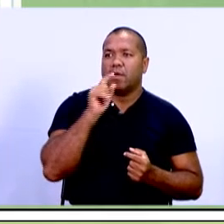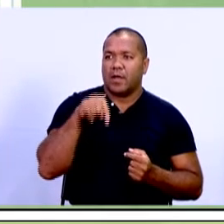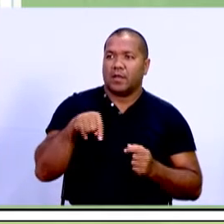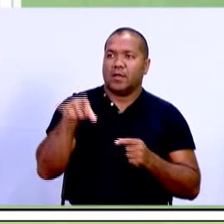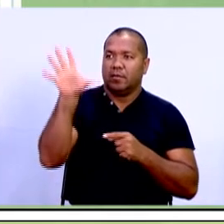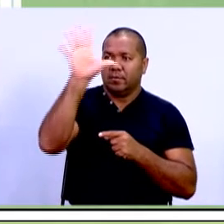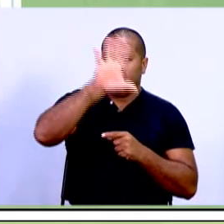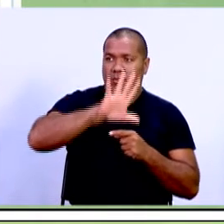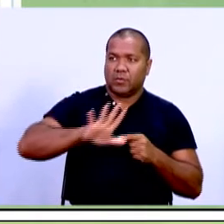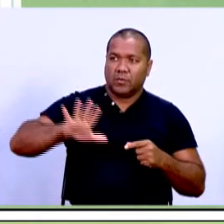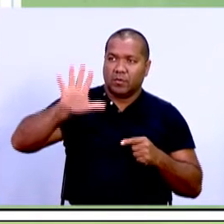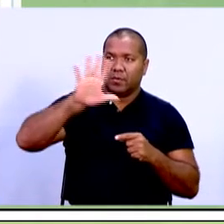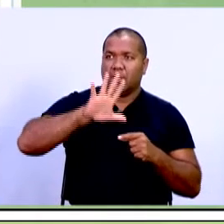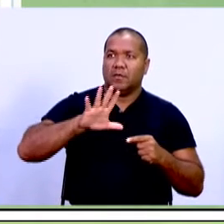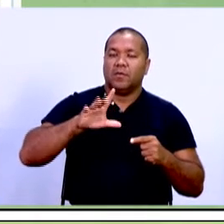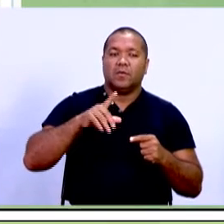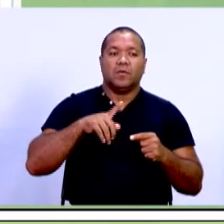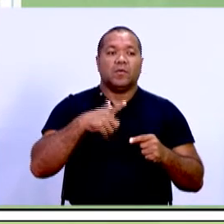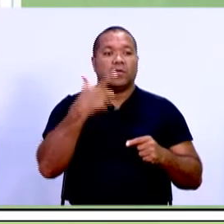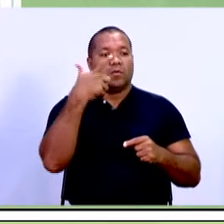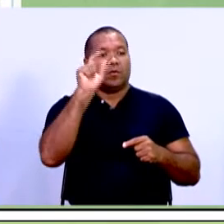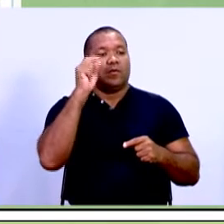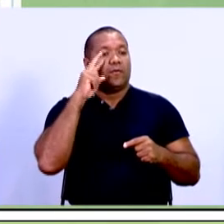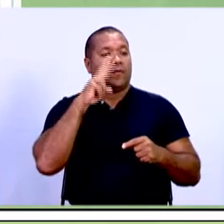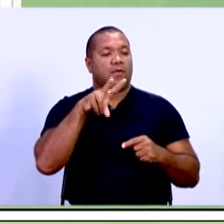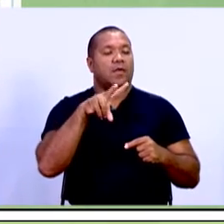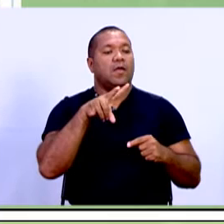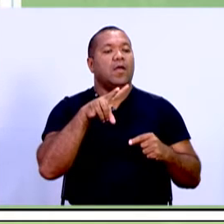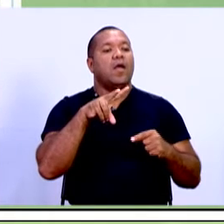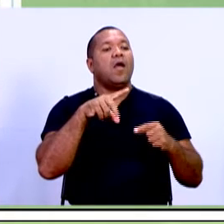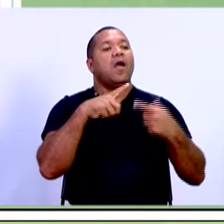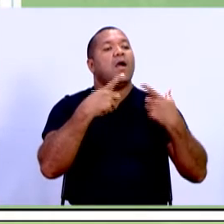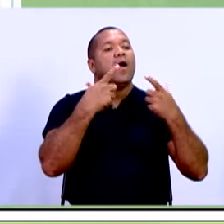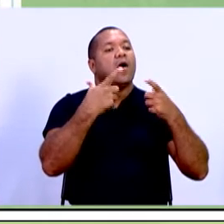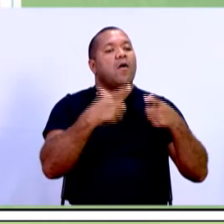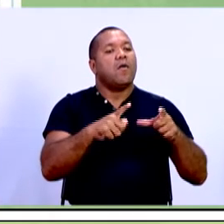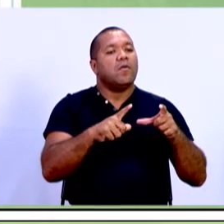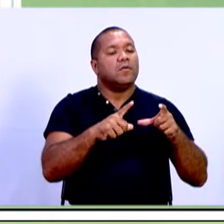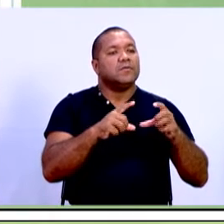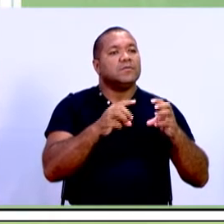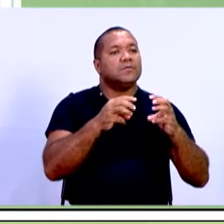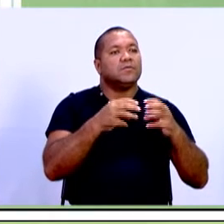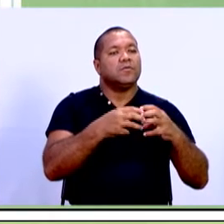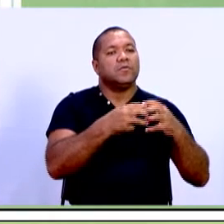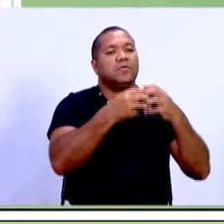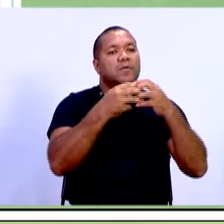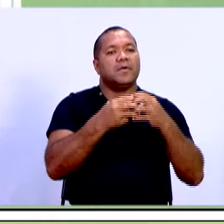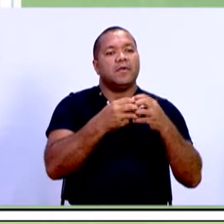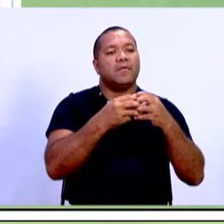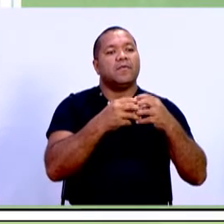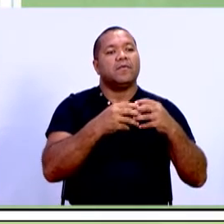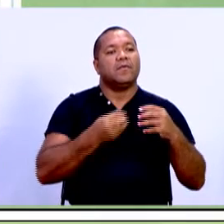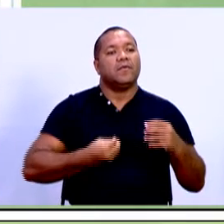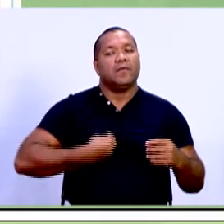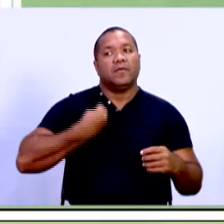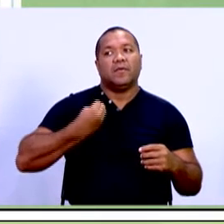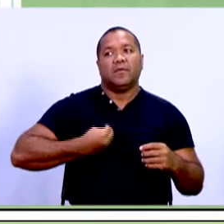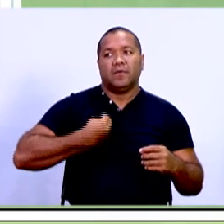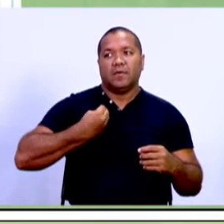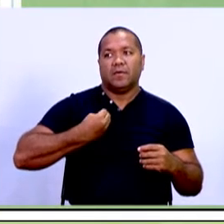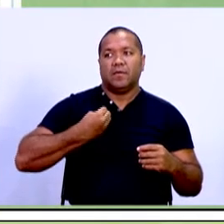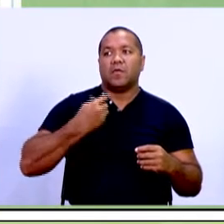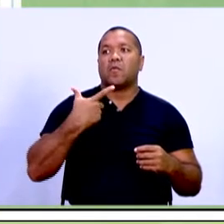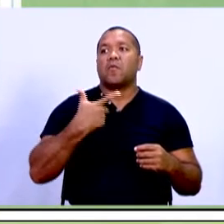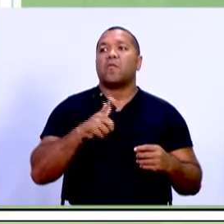mapa, eles conseguem ver a área de cobertura da instituição, ou seja, em quais